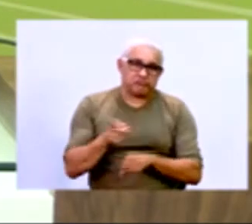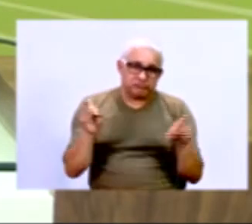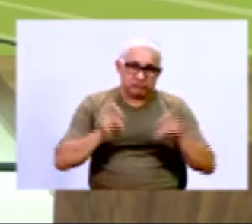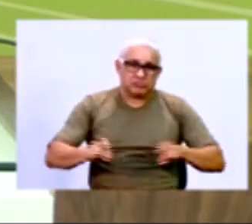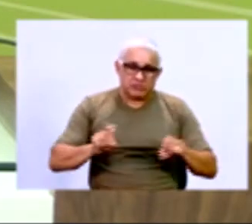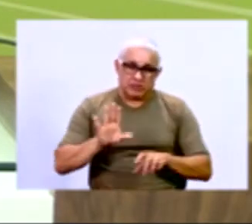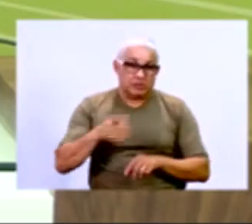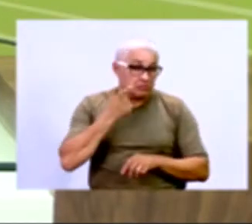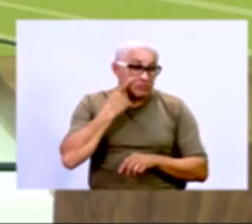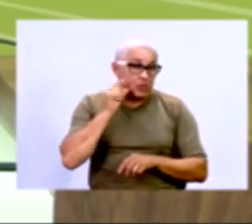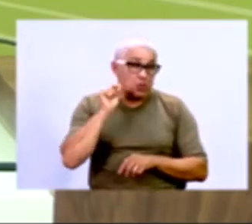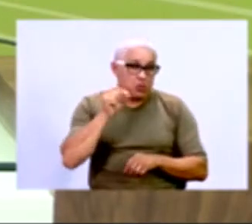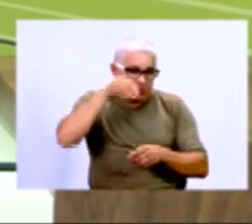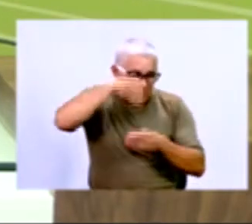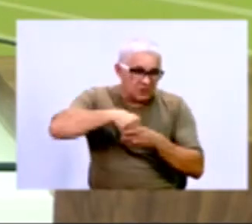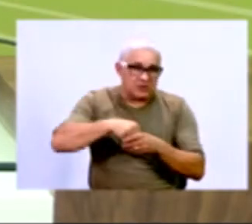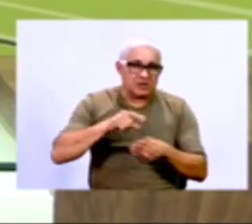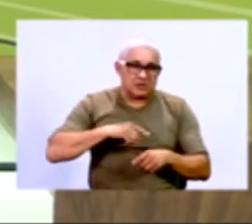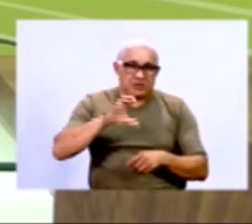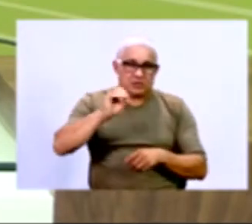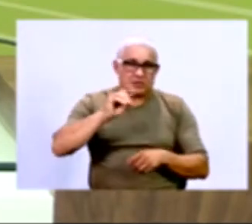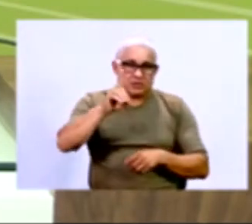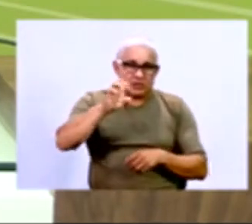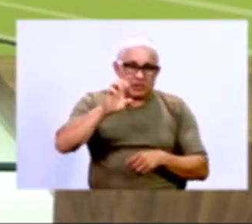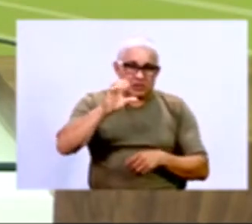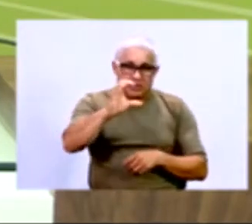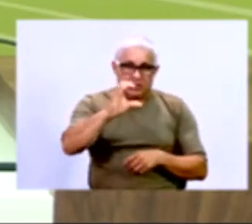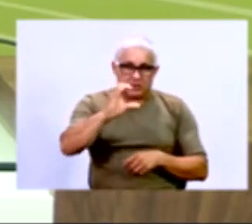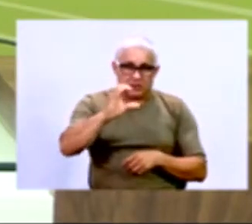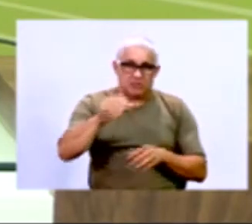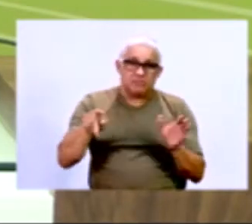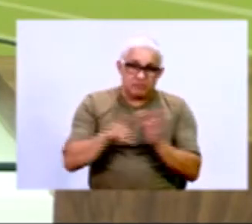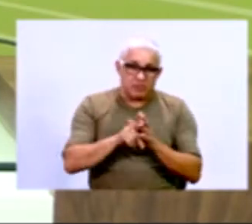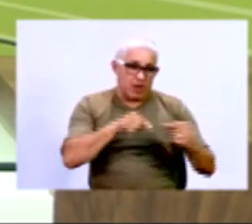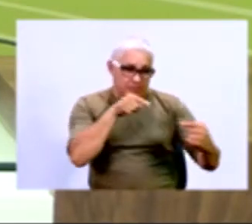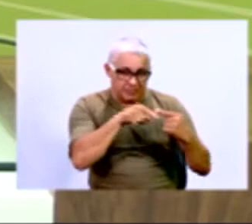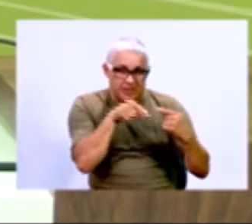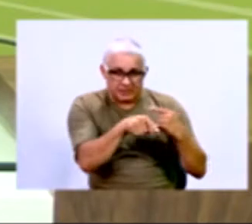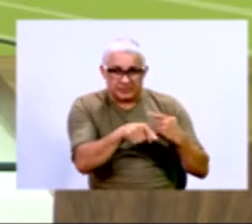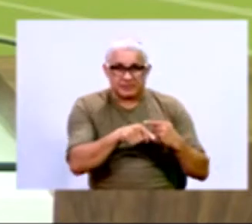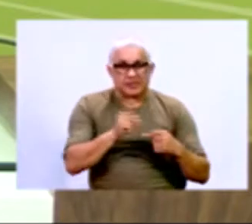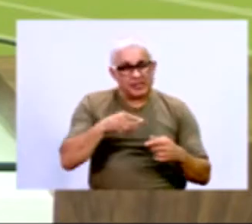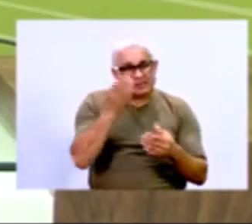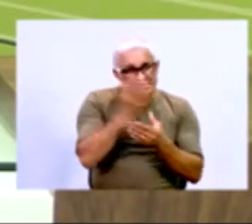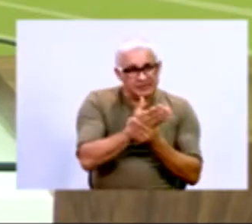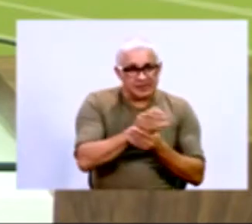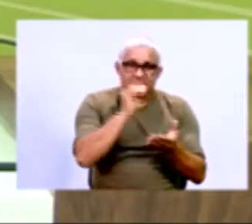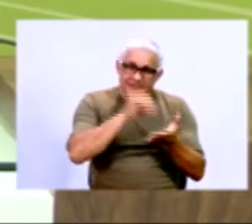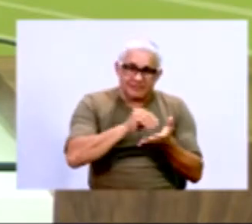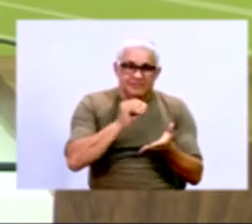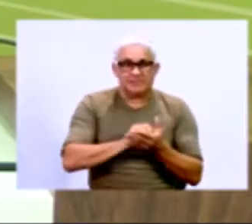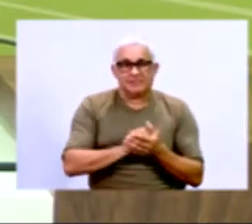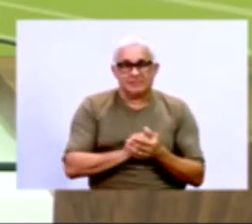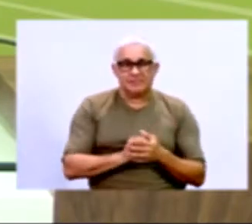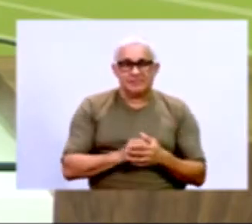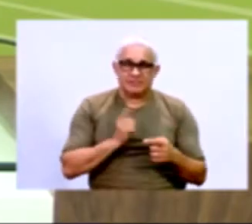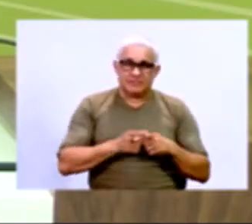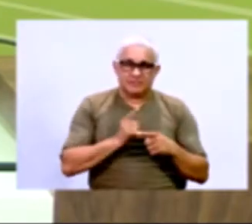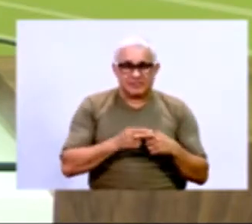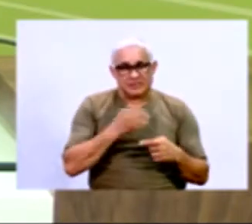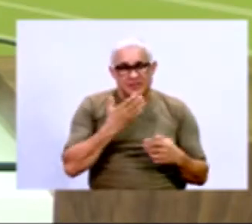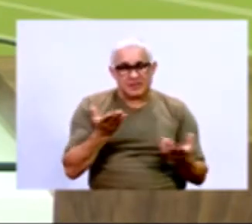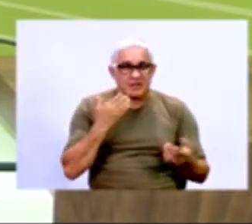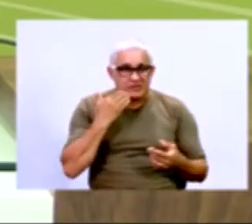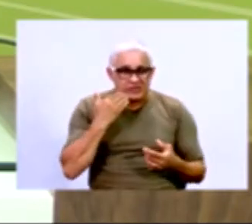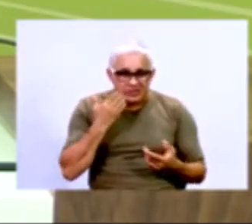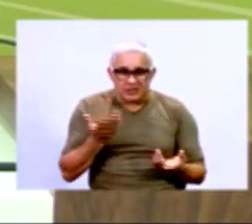Opa, peraí, deixa eu verificar se não existe um codec que possa me ajudar. E normalmente você vai ver que é um codec que está faltando, ou que está corrompido, e você